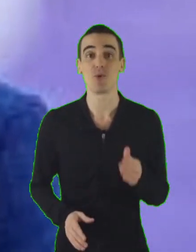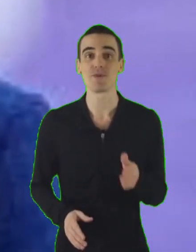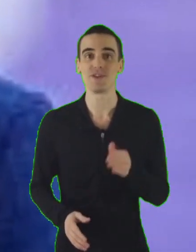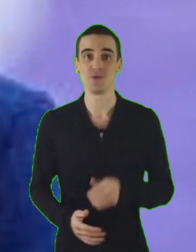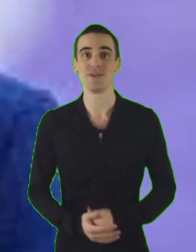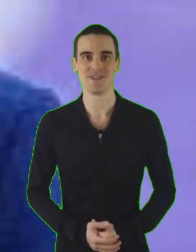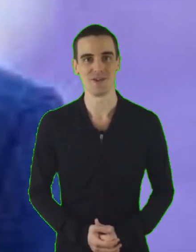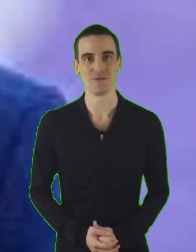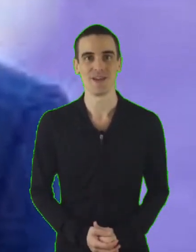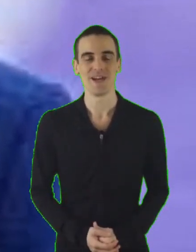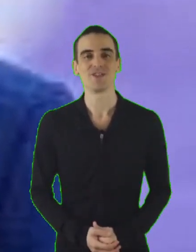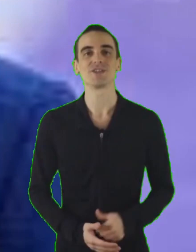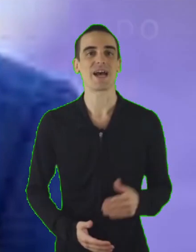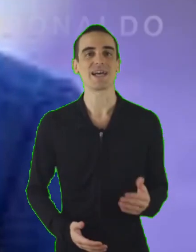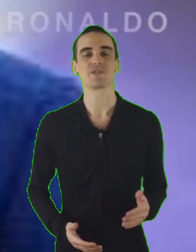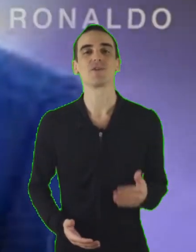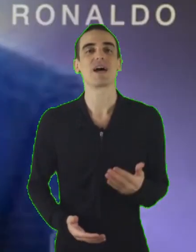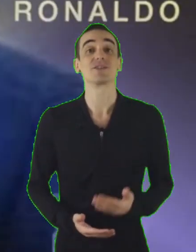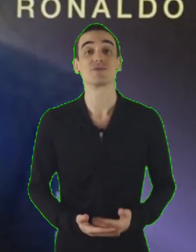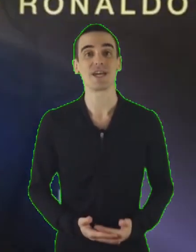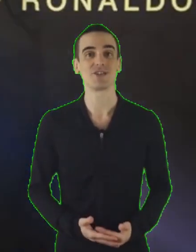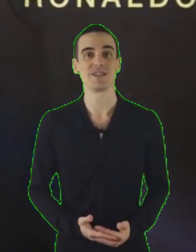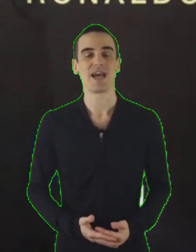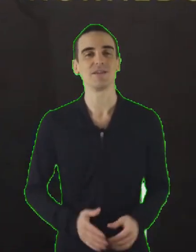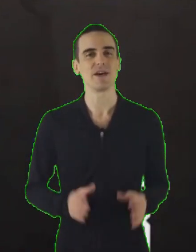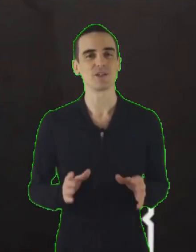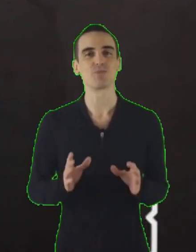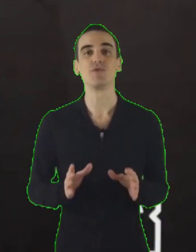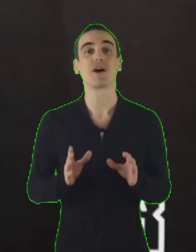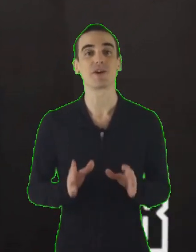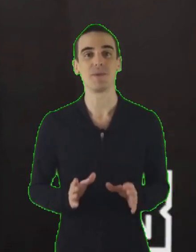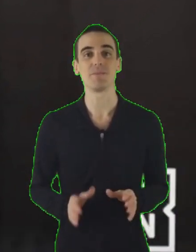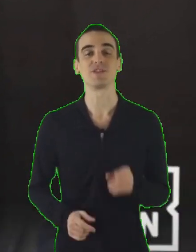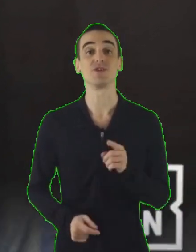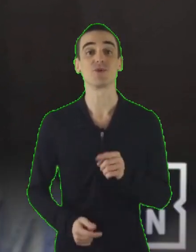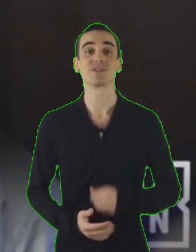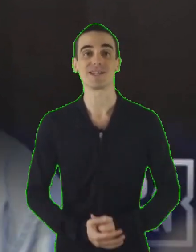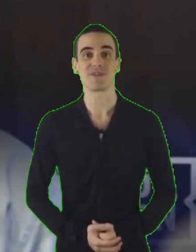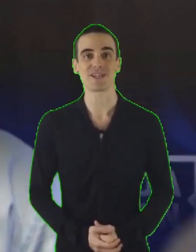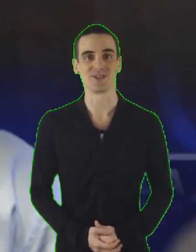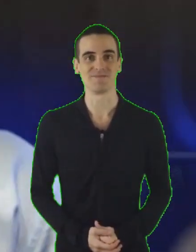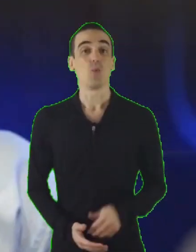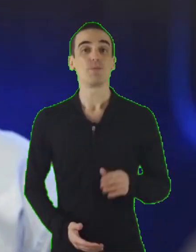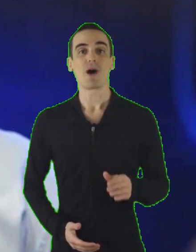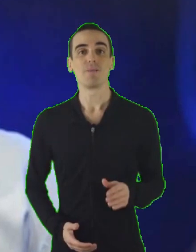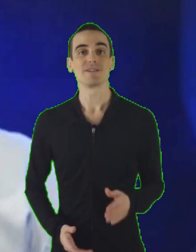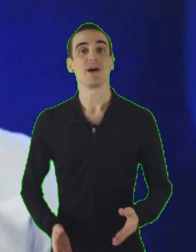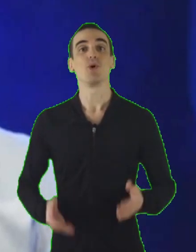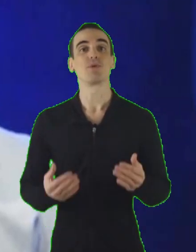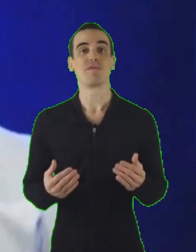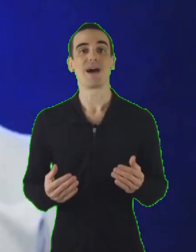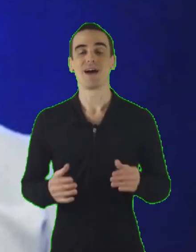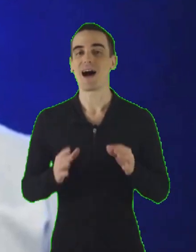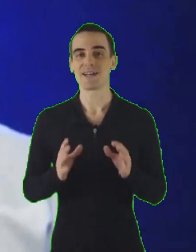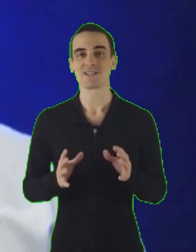em oferta na CVM, Comissão de Valores Imobiliários. A oferta já foi divulgada pelo Cruzeiro, e os recursos captados terão